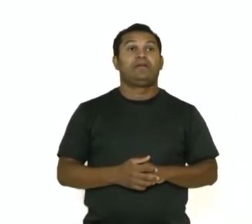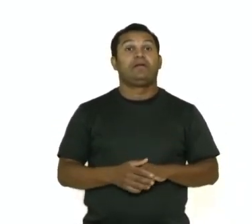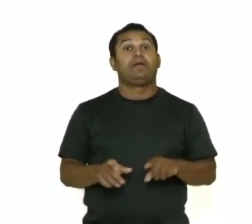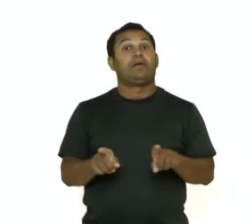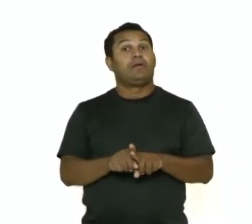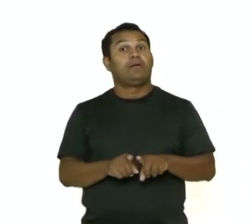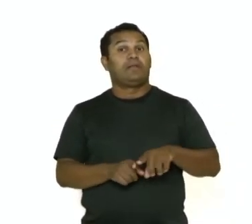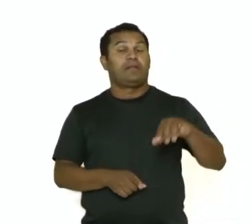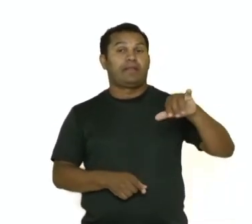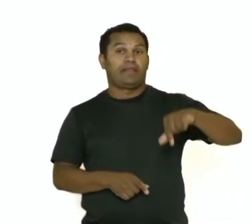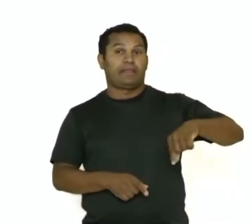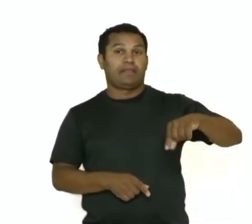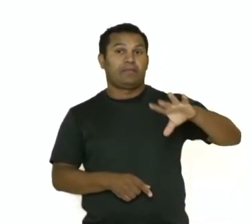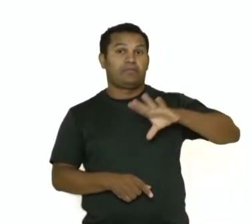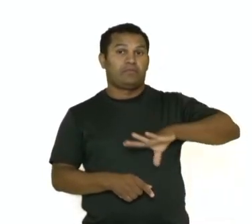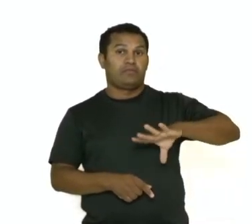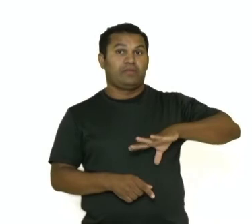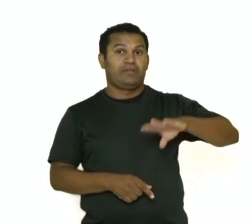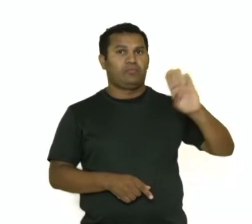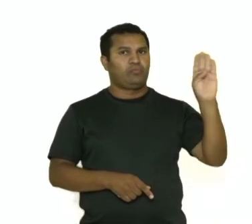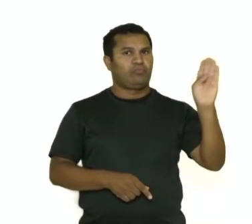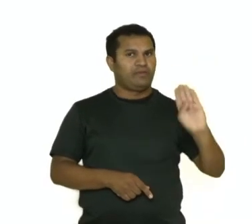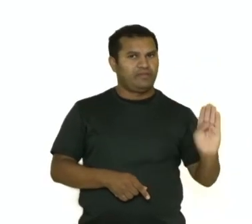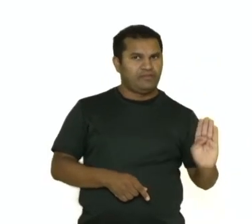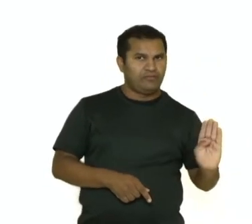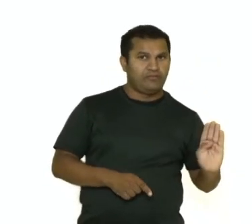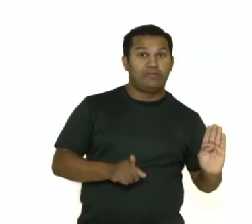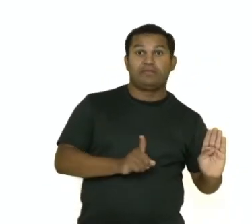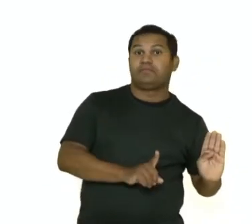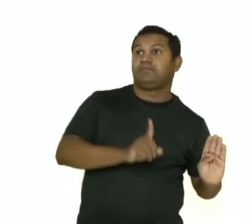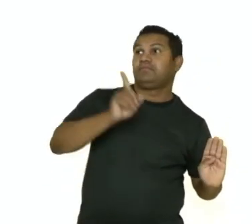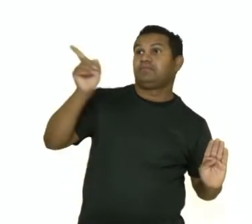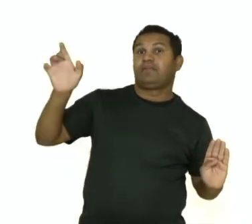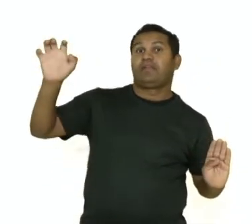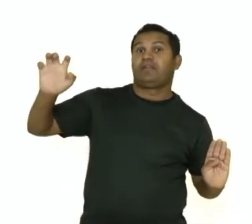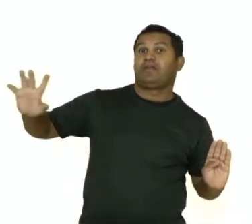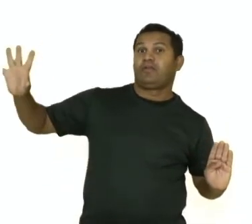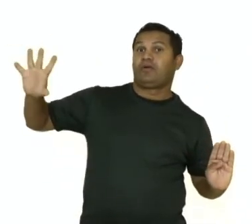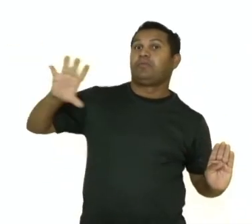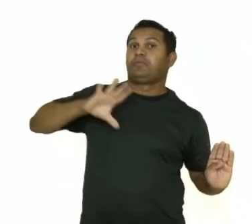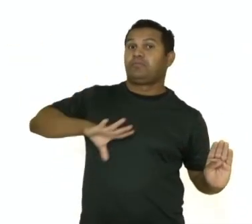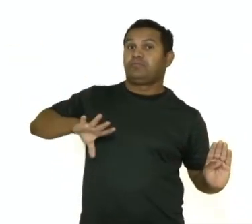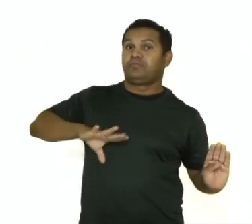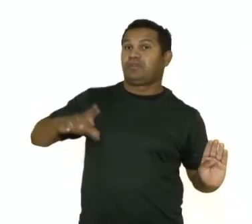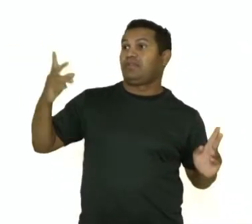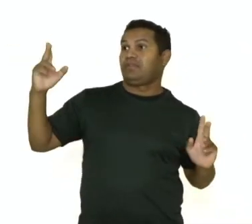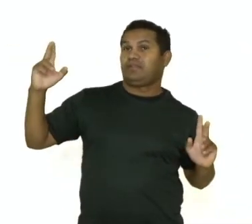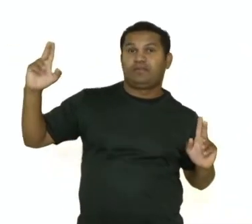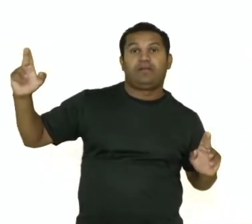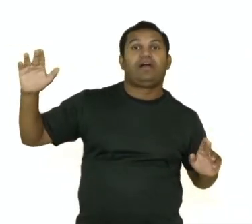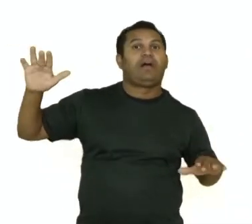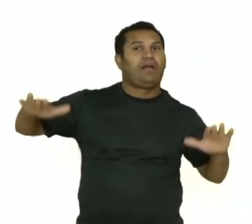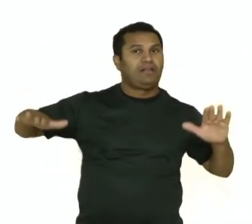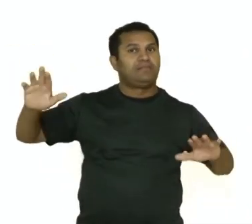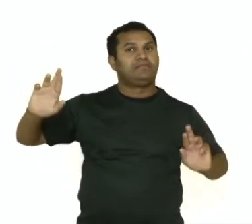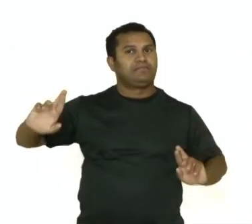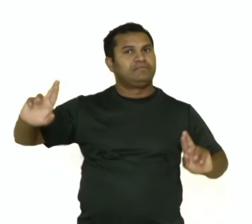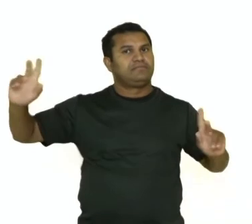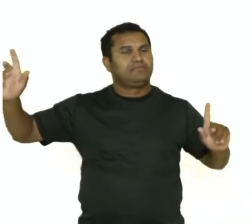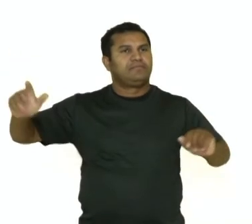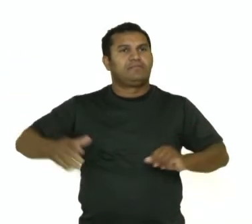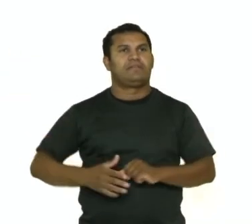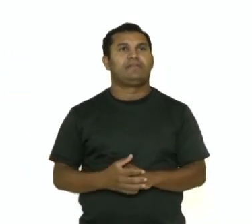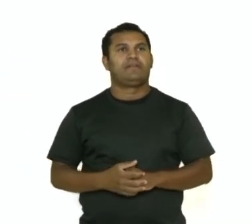o português de Portugal e os regionalismos. A variação histórica, conhecida como